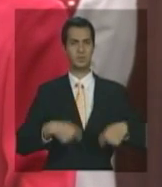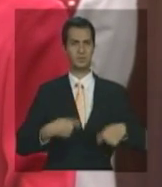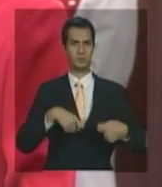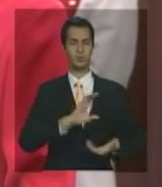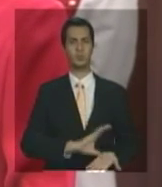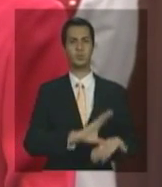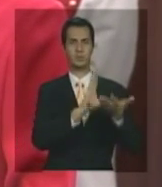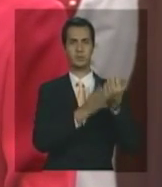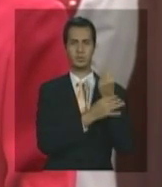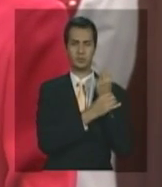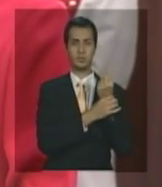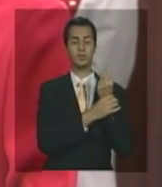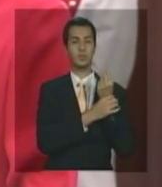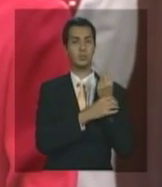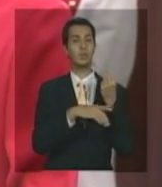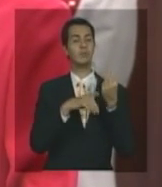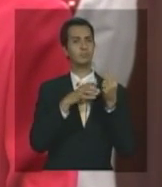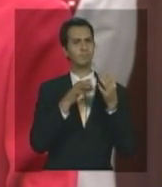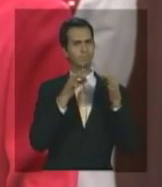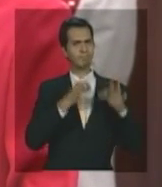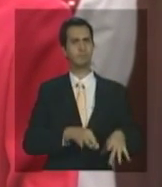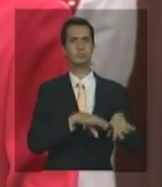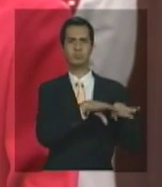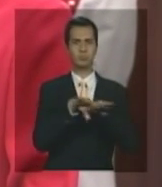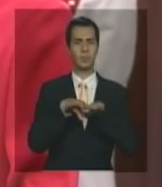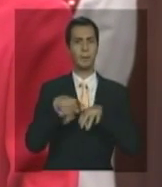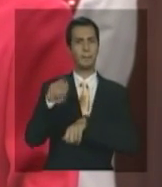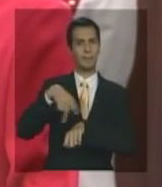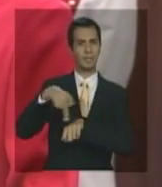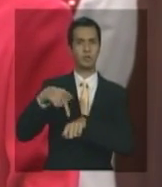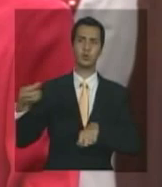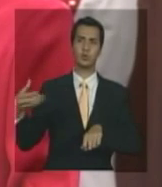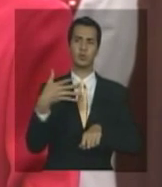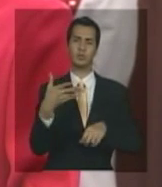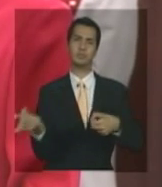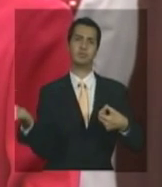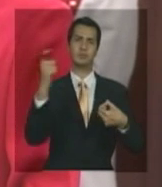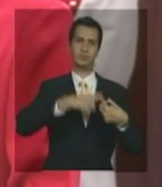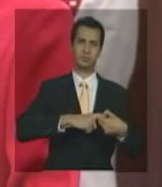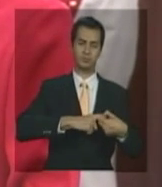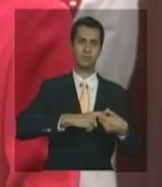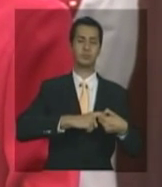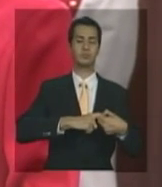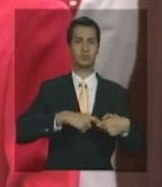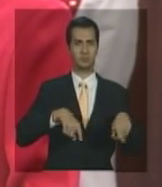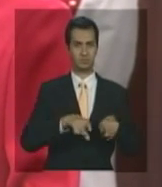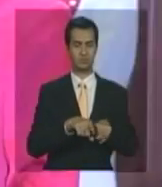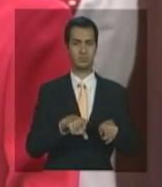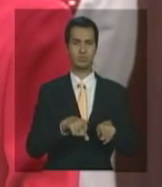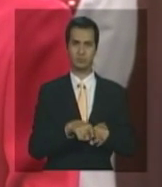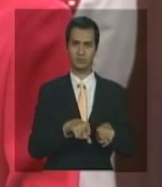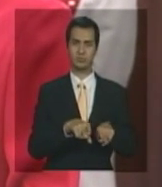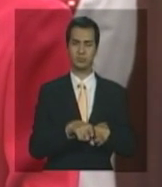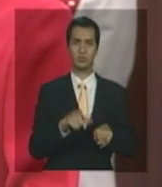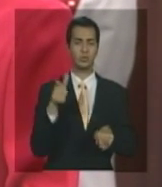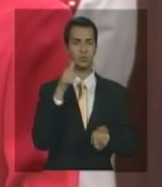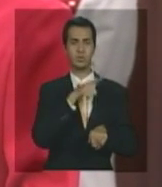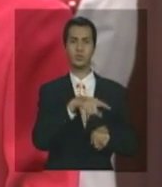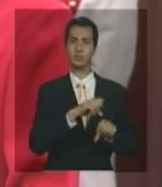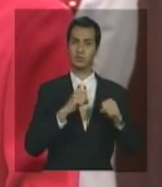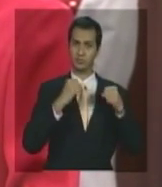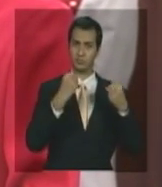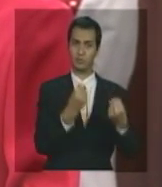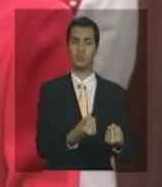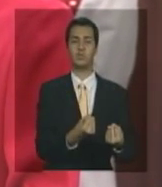seu Conselho de Segurança, aumentando a representação dos países em desenvolvimento de maneira a fortalecer